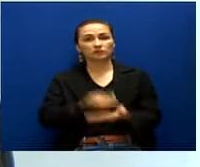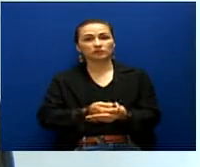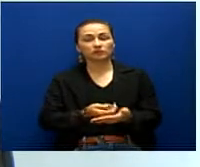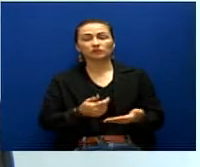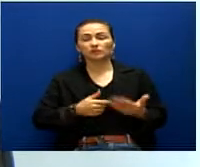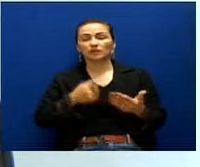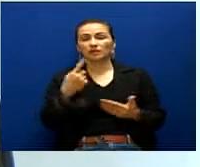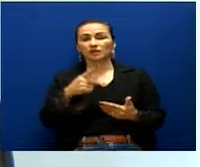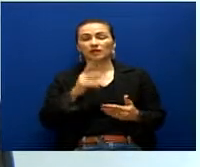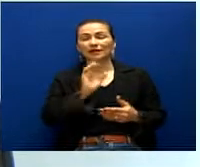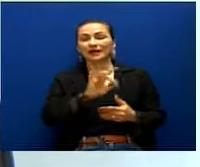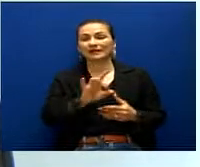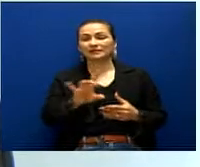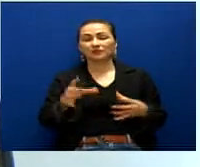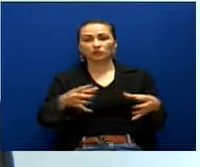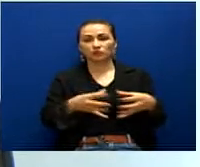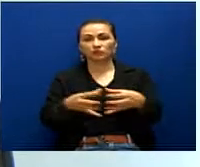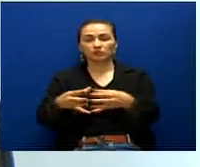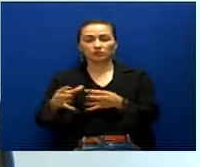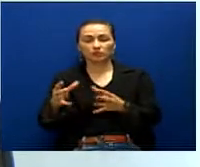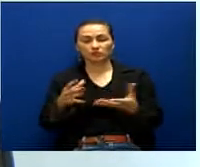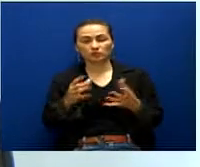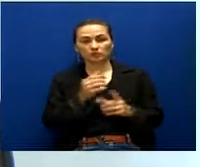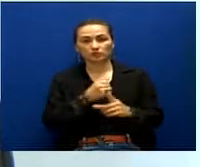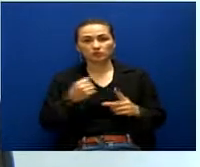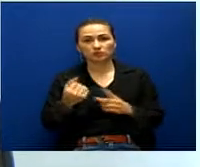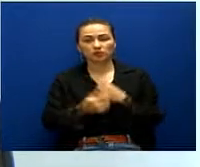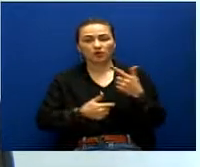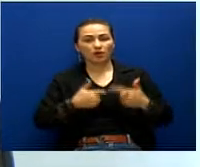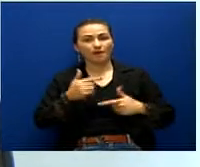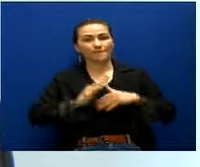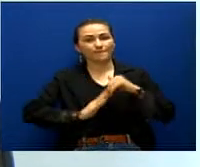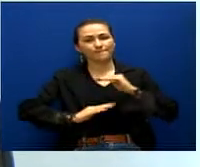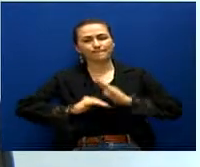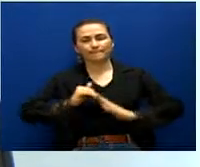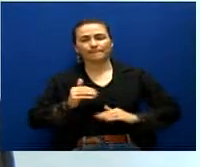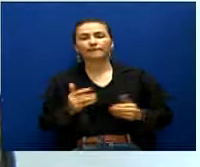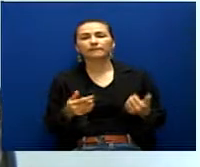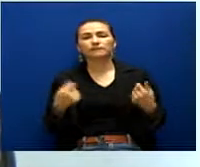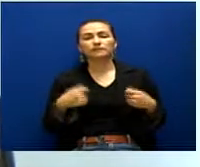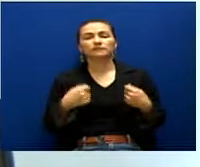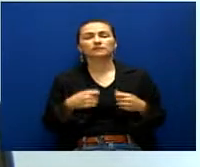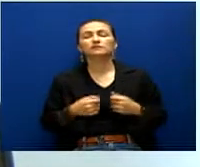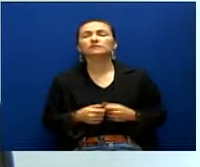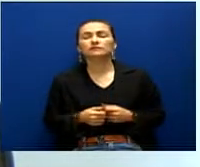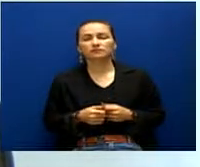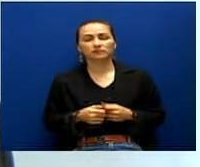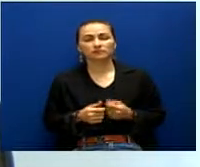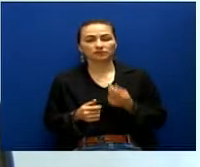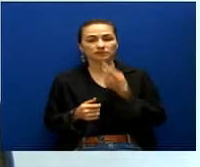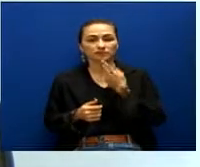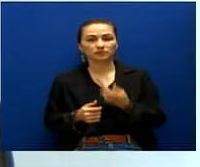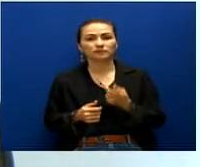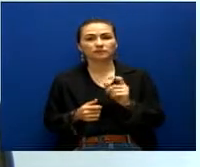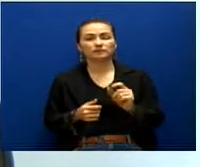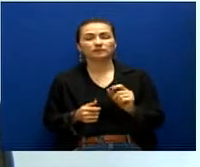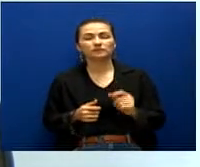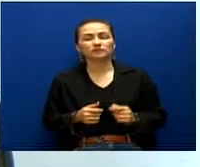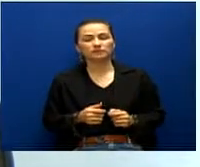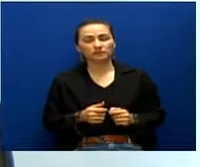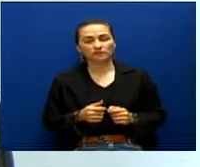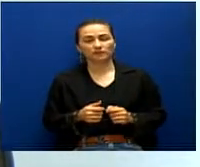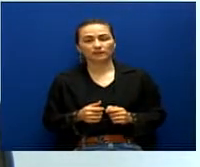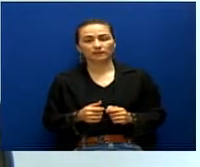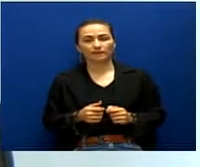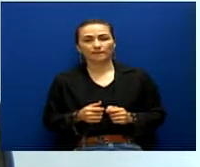com qualidade e eficiência. Existe uma recomendação. Aqui o que nós estamos falando é para que a Prefeitura, que a assistência faça,